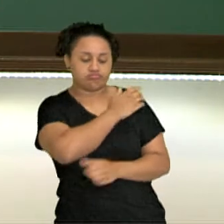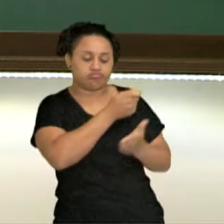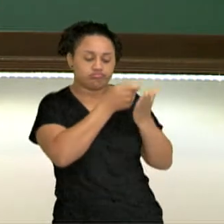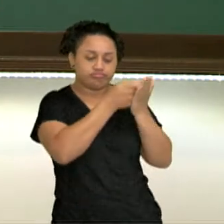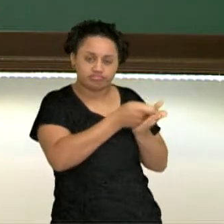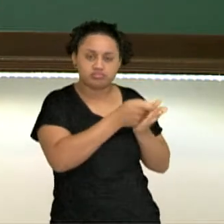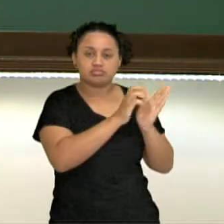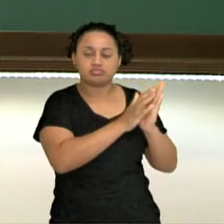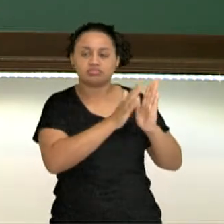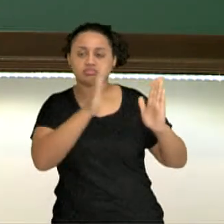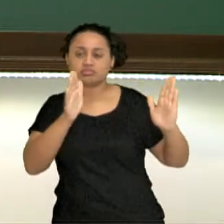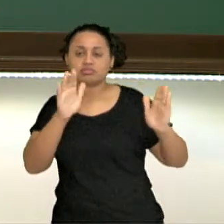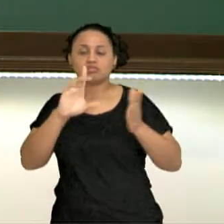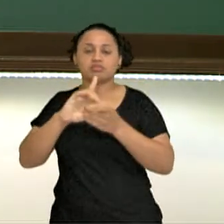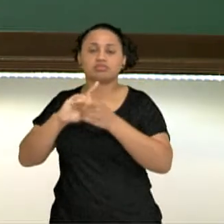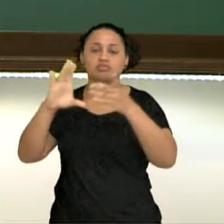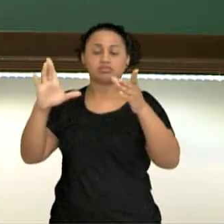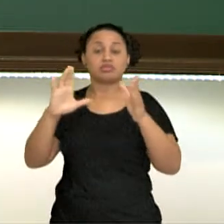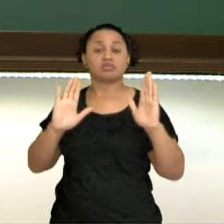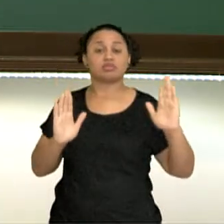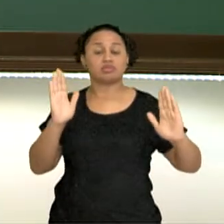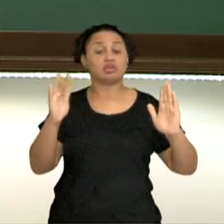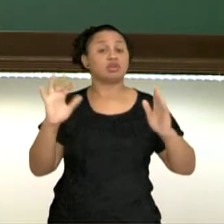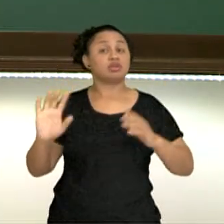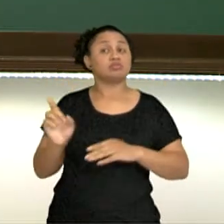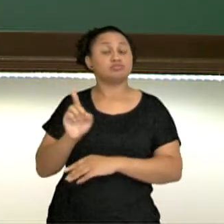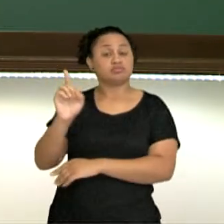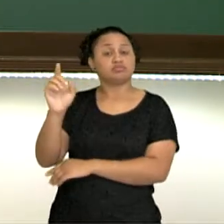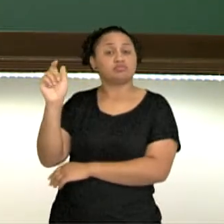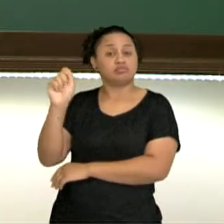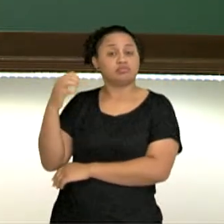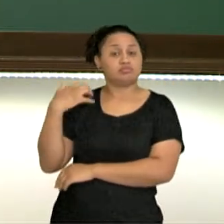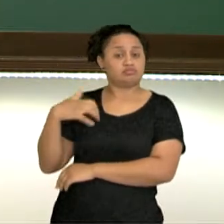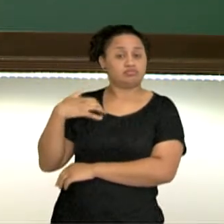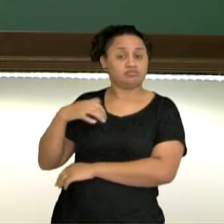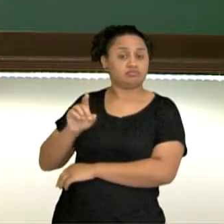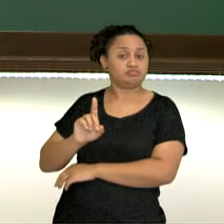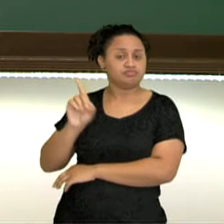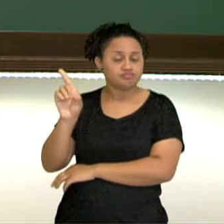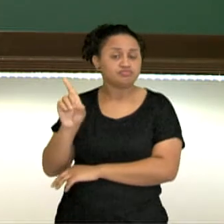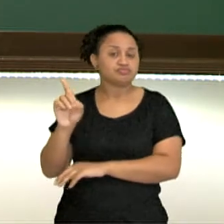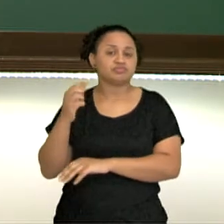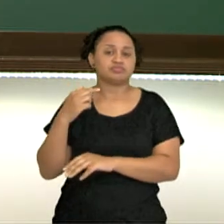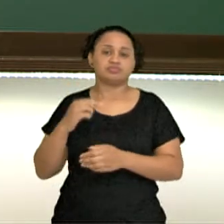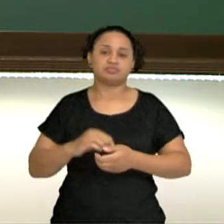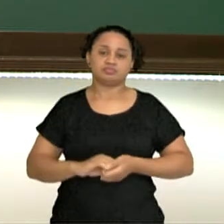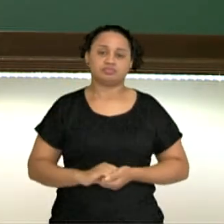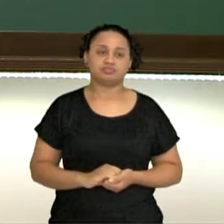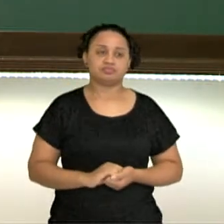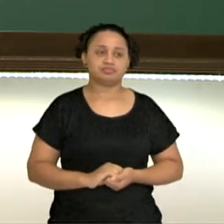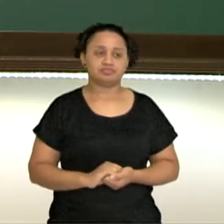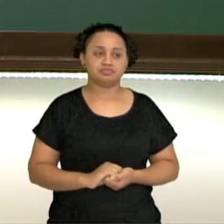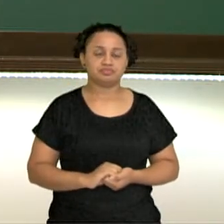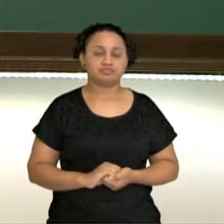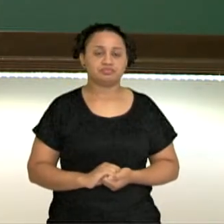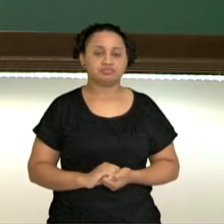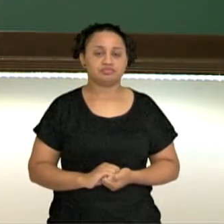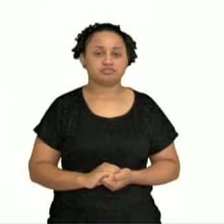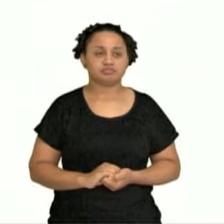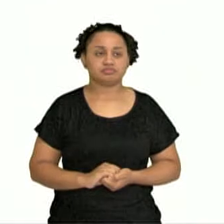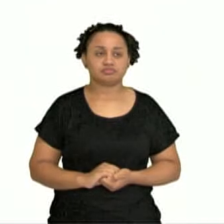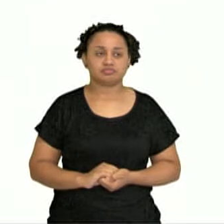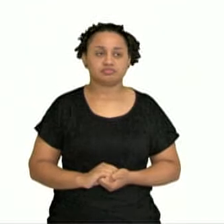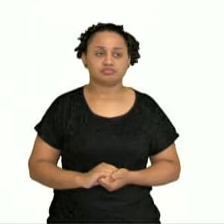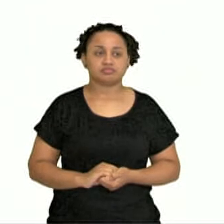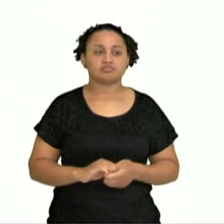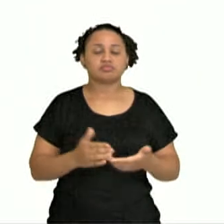militar e a democracia que aconteceu na Argentina, porque o León Gieco é argentino, ok? A saber,